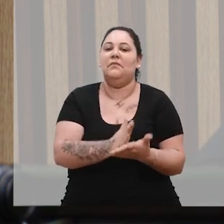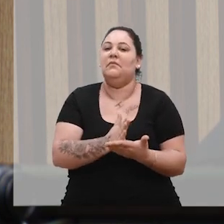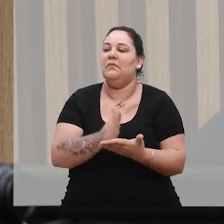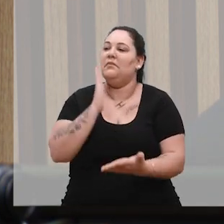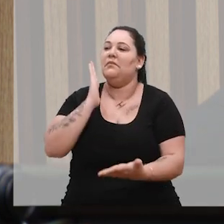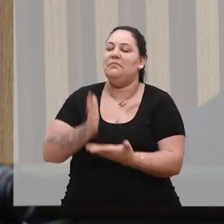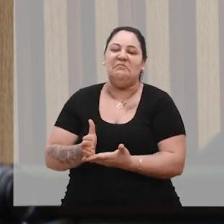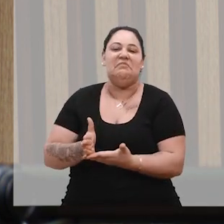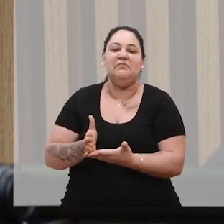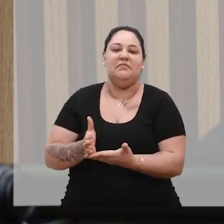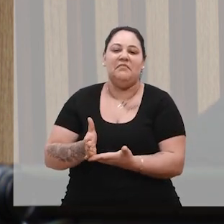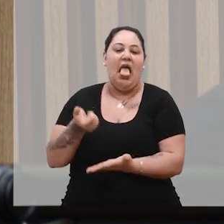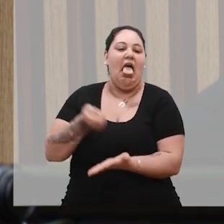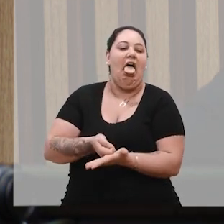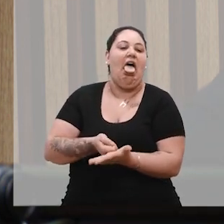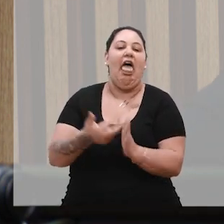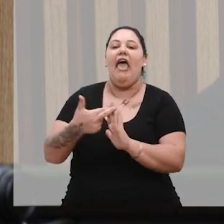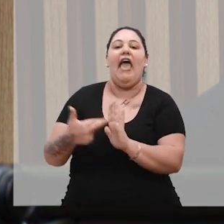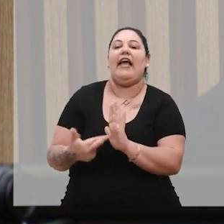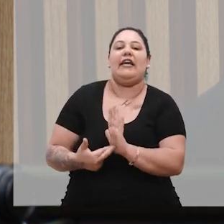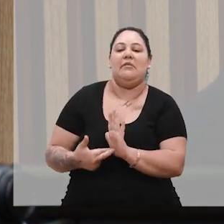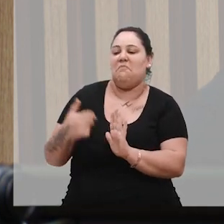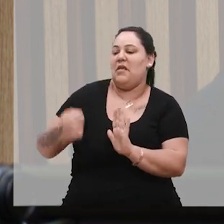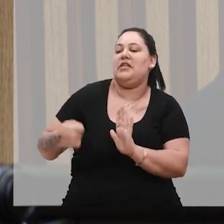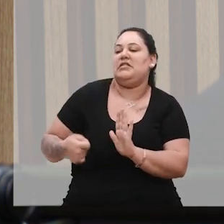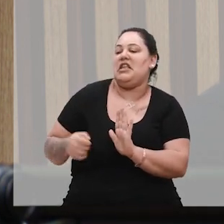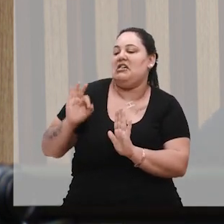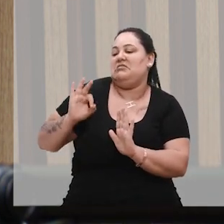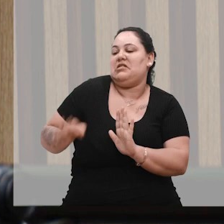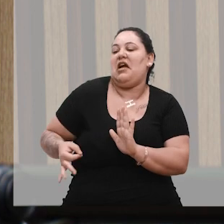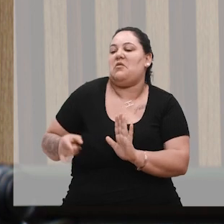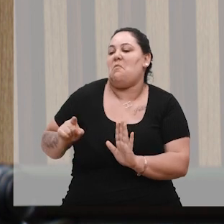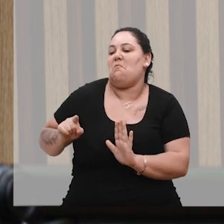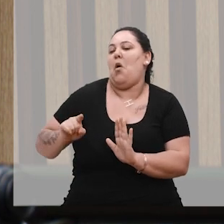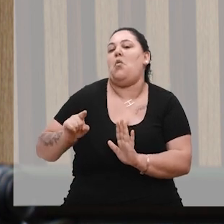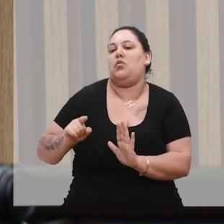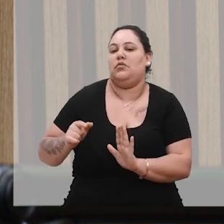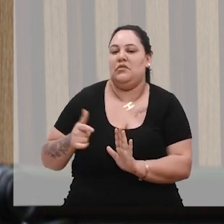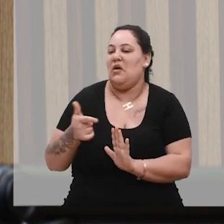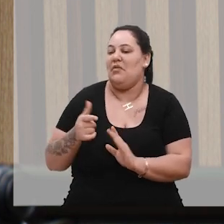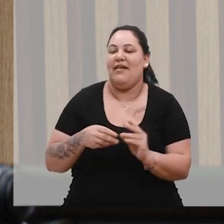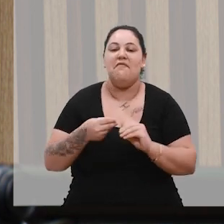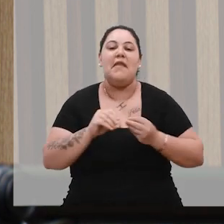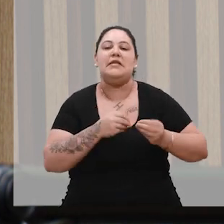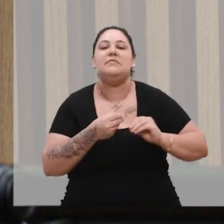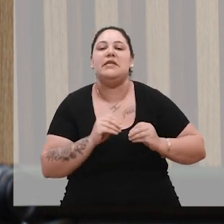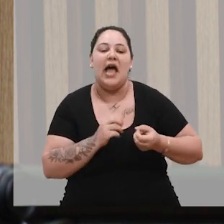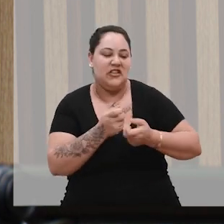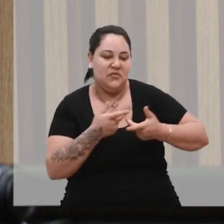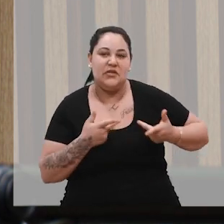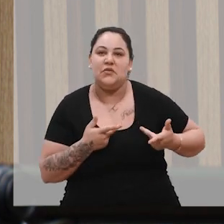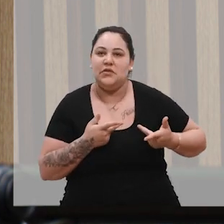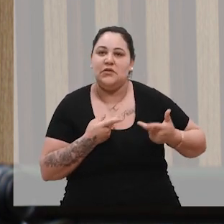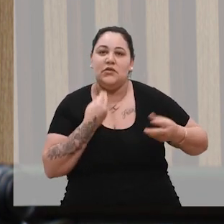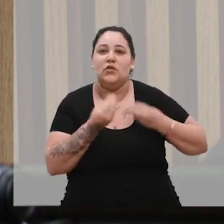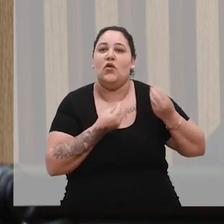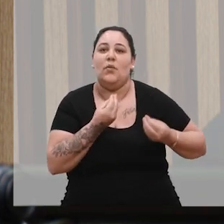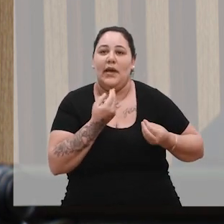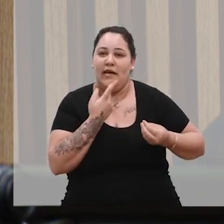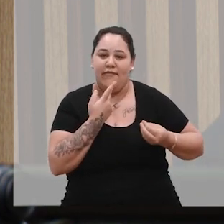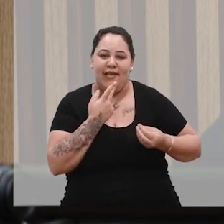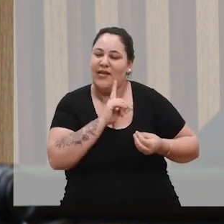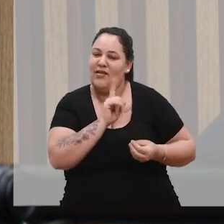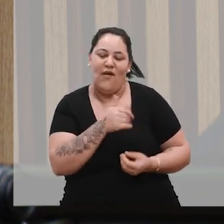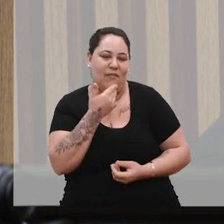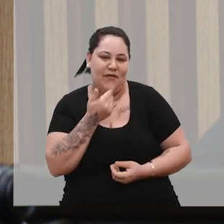sabe? O que tá na legislação a gente tem que seguir até o pé da letra e ponto, e sem muita flexibilidade, como a Morgana havia falado, e não